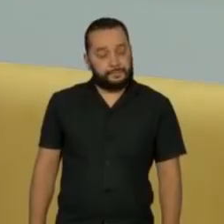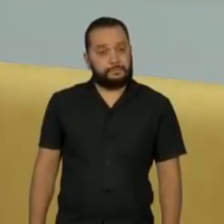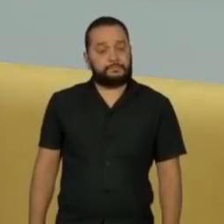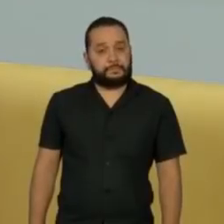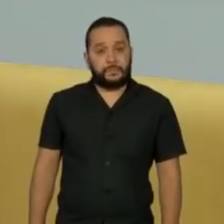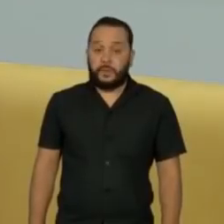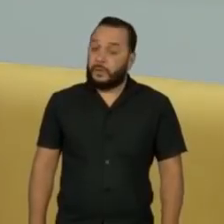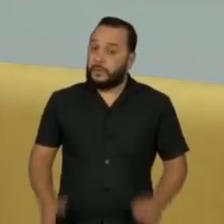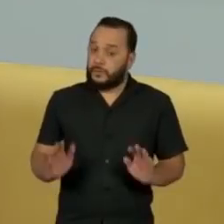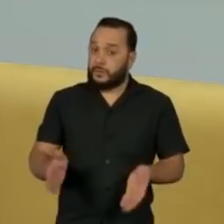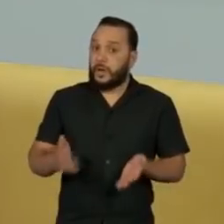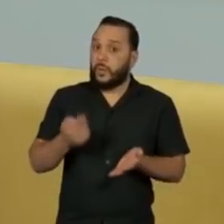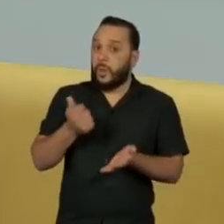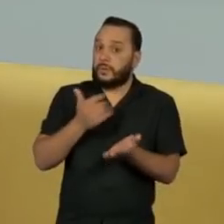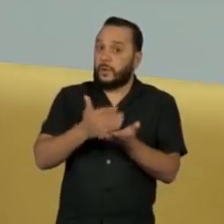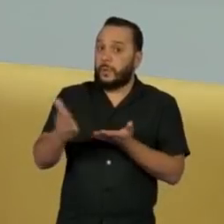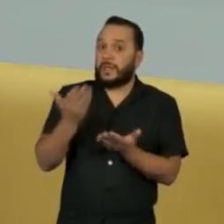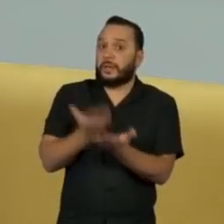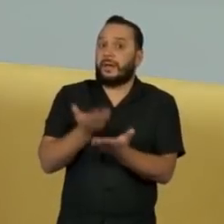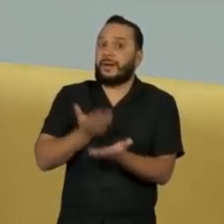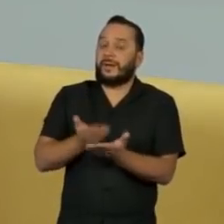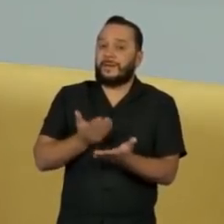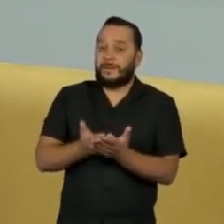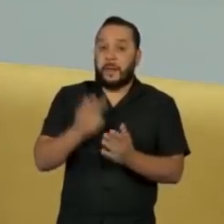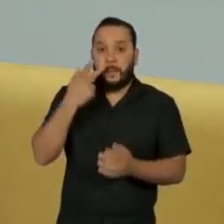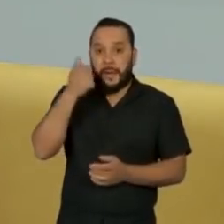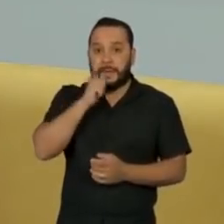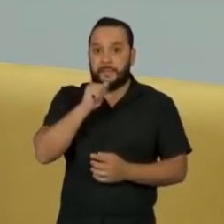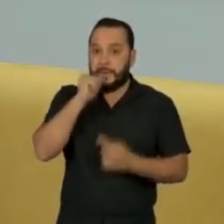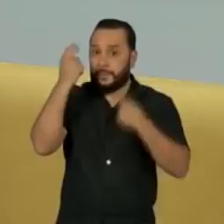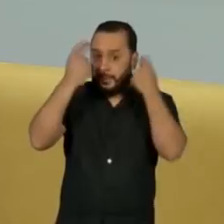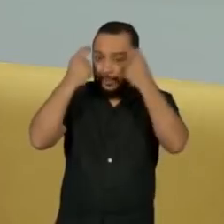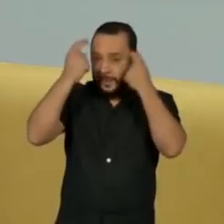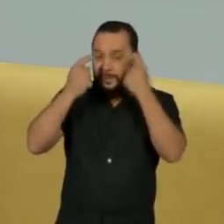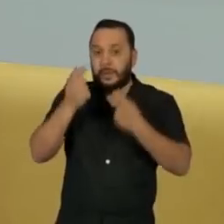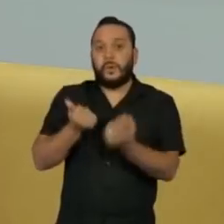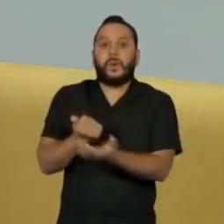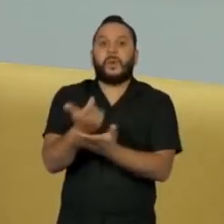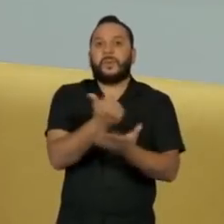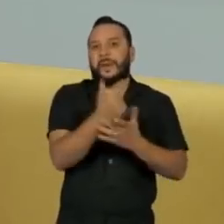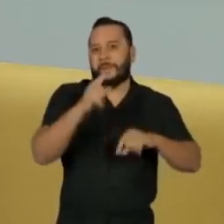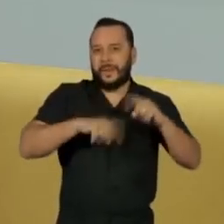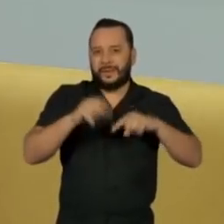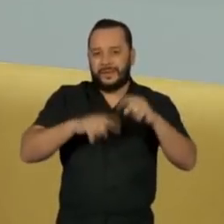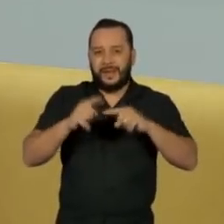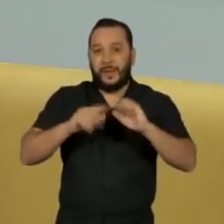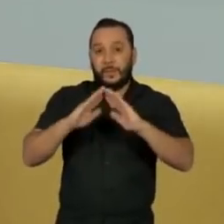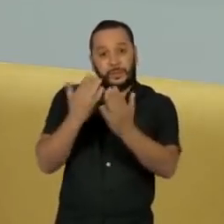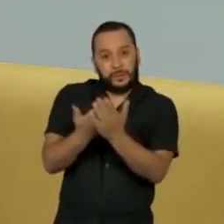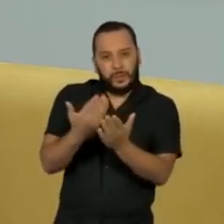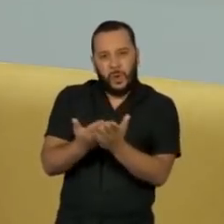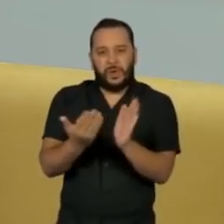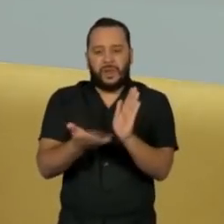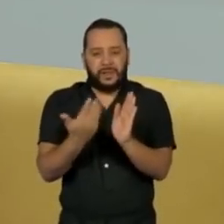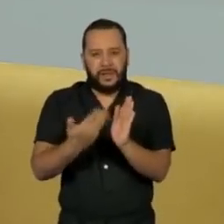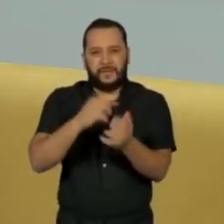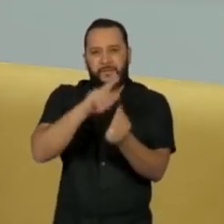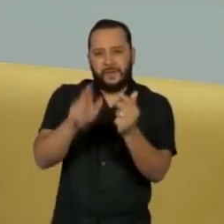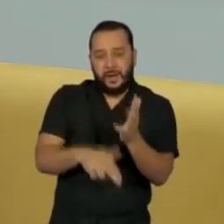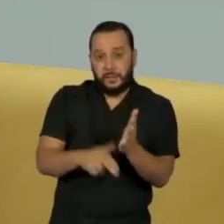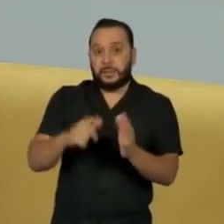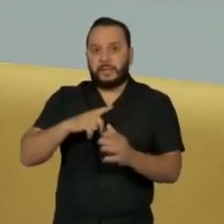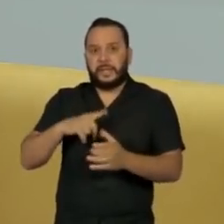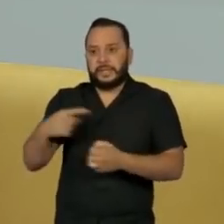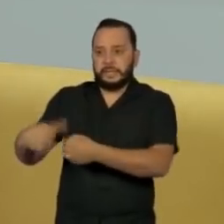Com o início das aulas chegando, a preocupação dos pais é com o material escolar. Em muitas cidades do país,